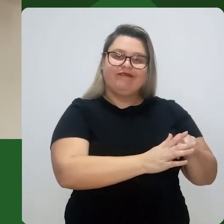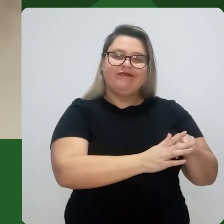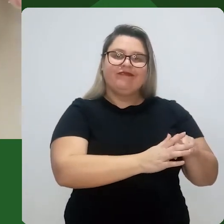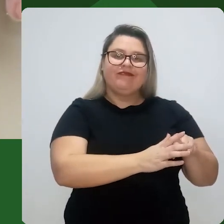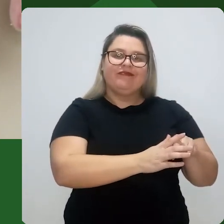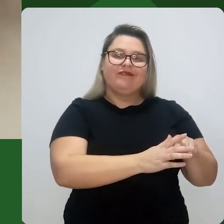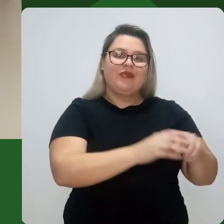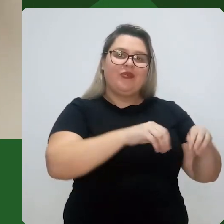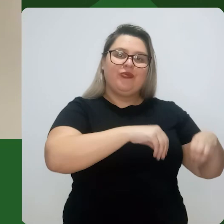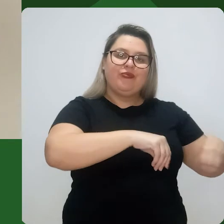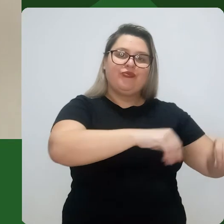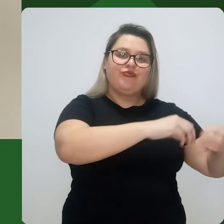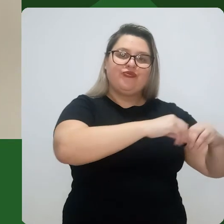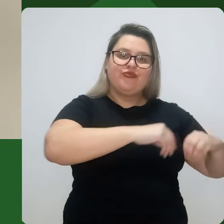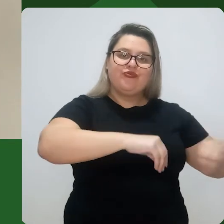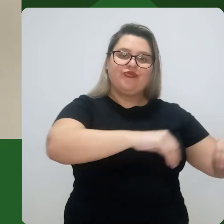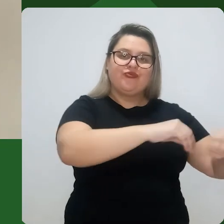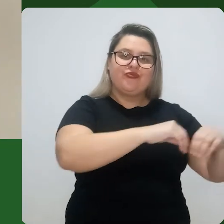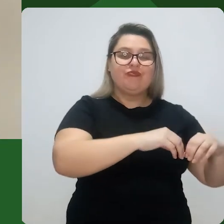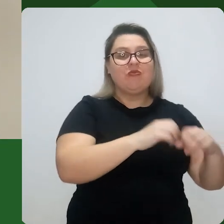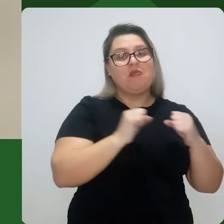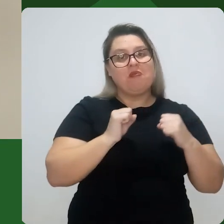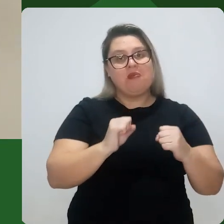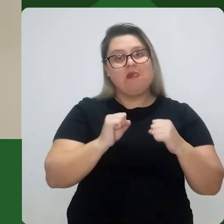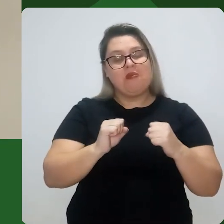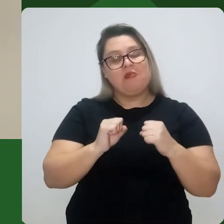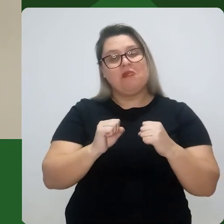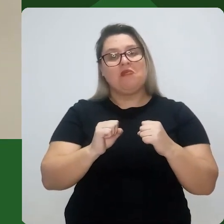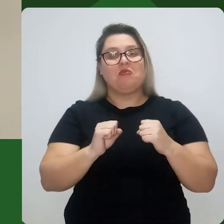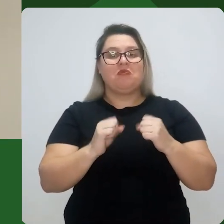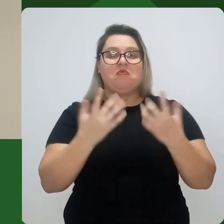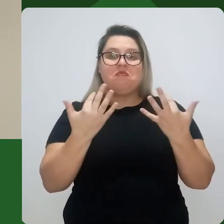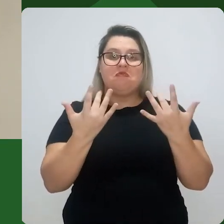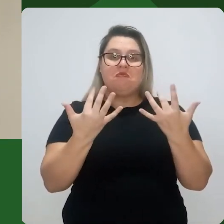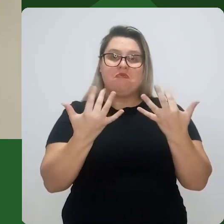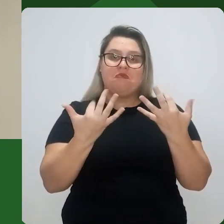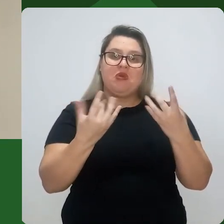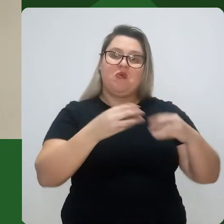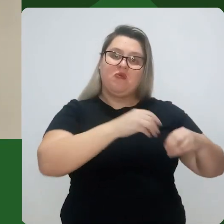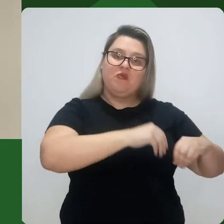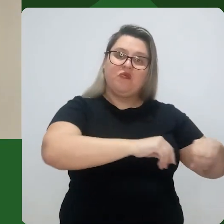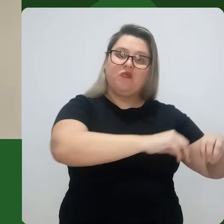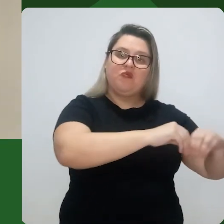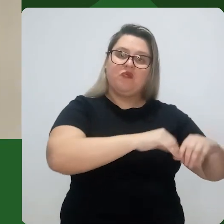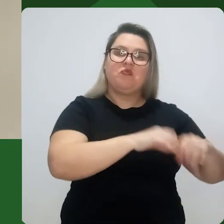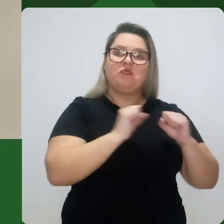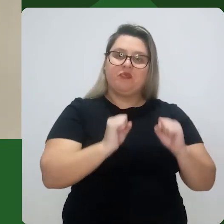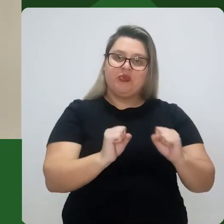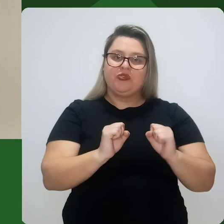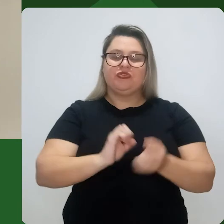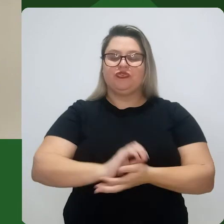E esse processo pode ser feito manual.